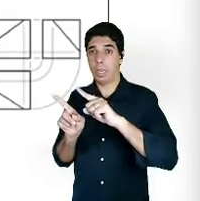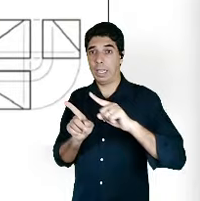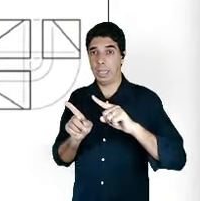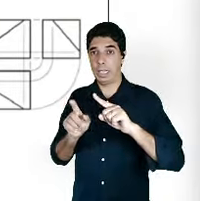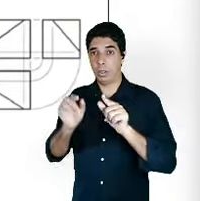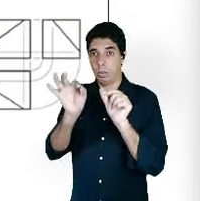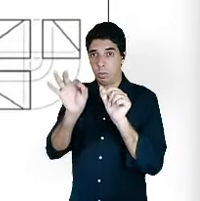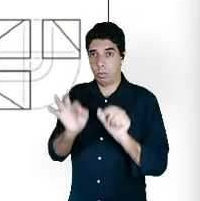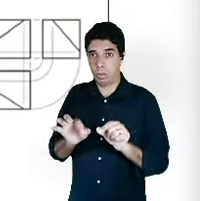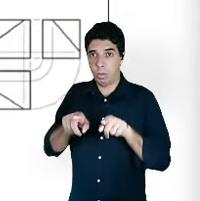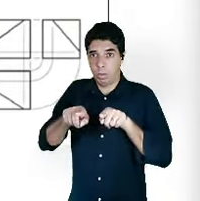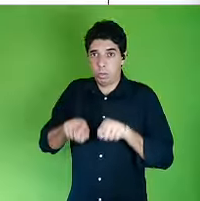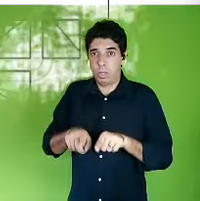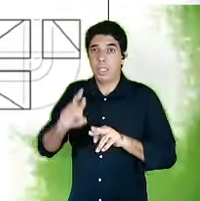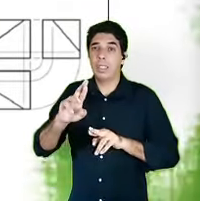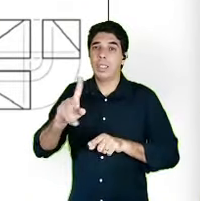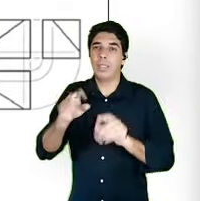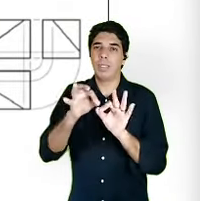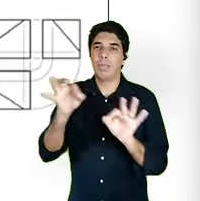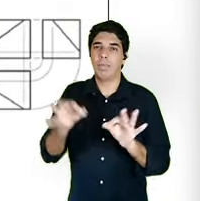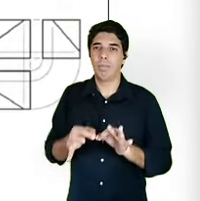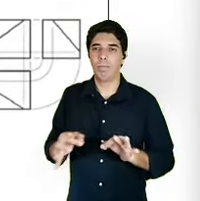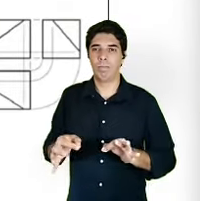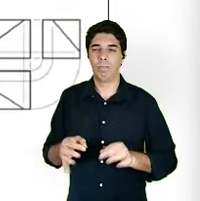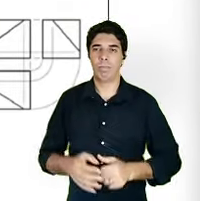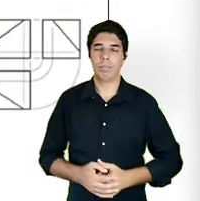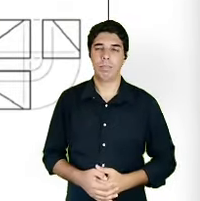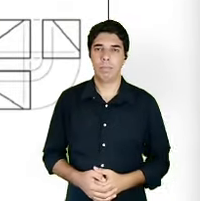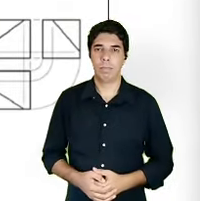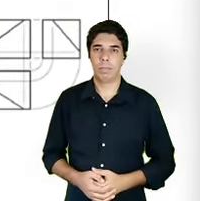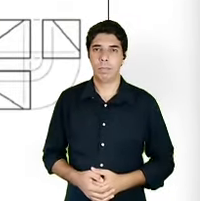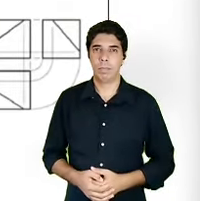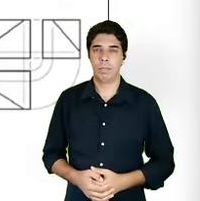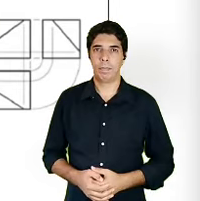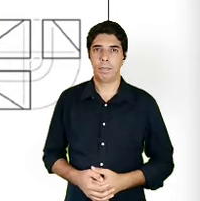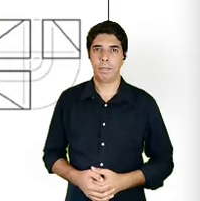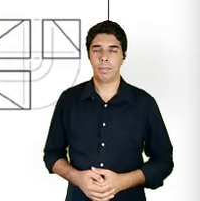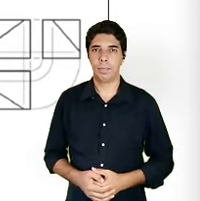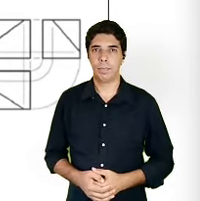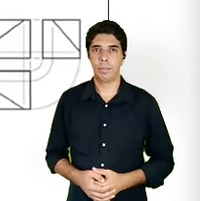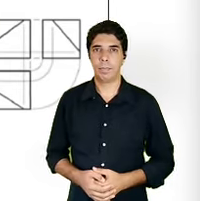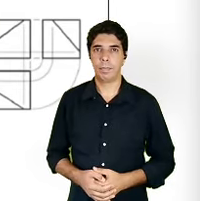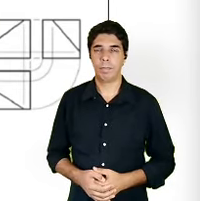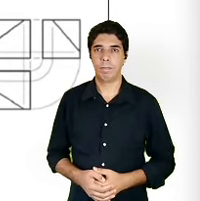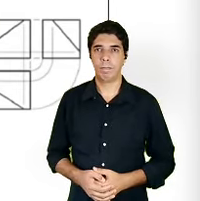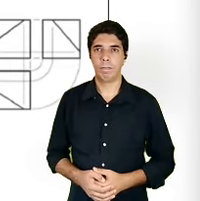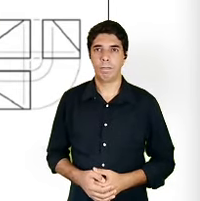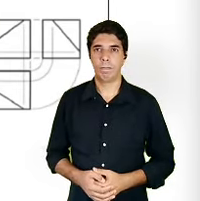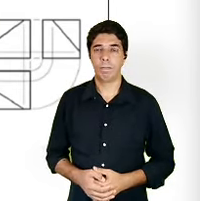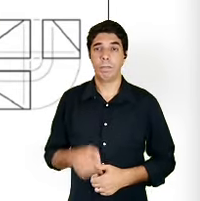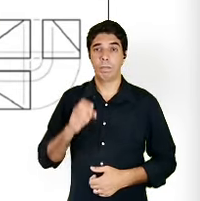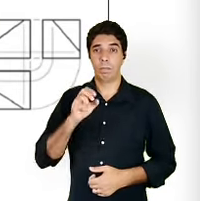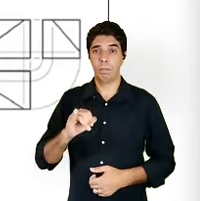valor relacionado ao comprimento inclinado, e sim essa projeção vertical. Quando eu tenho uma superfície inclinada